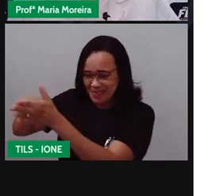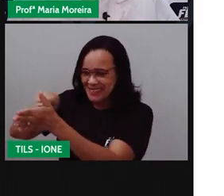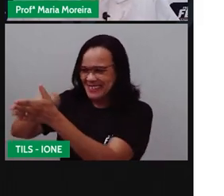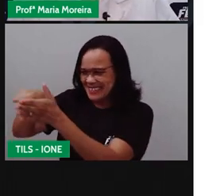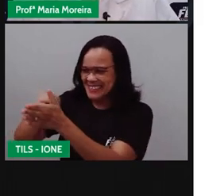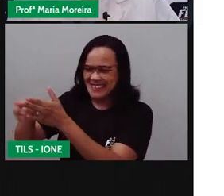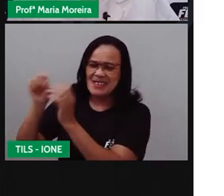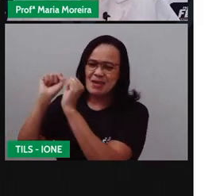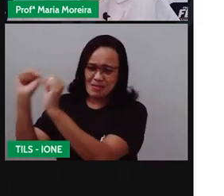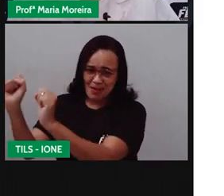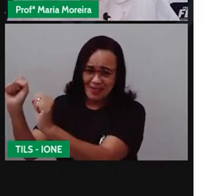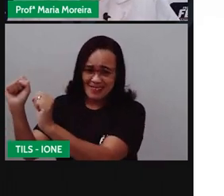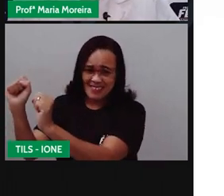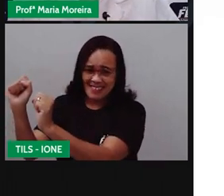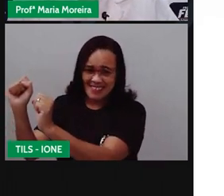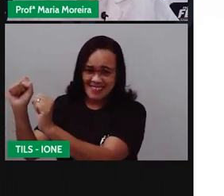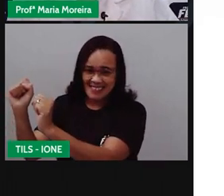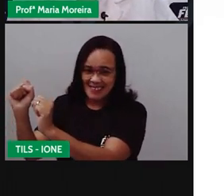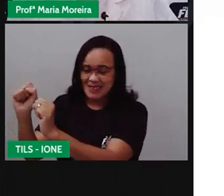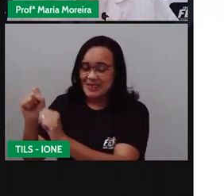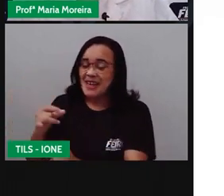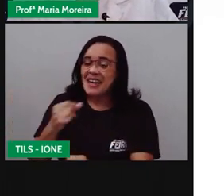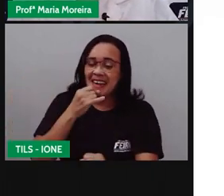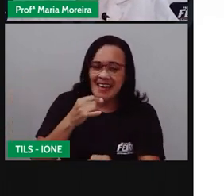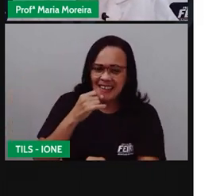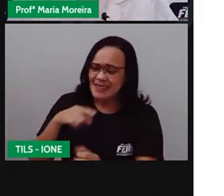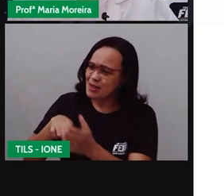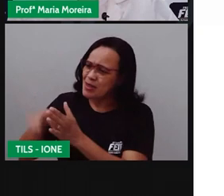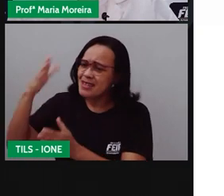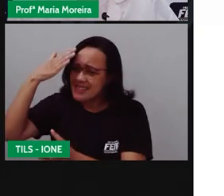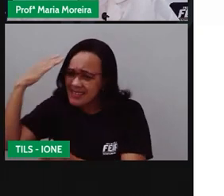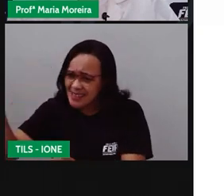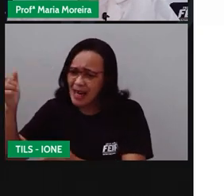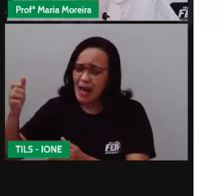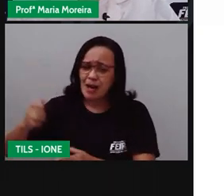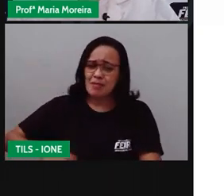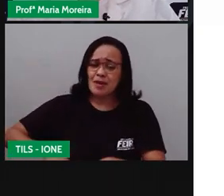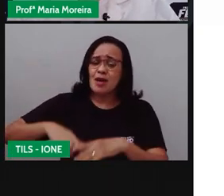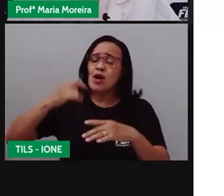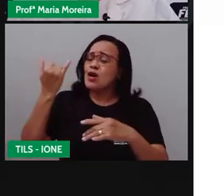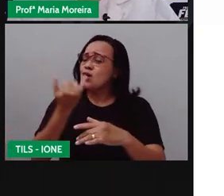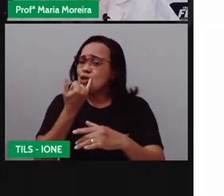Provânia, você sabe onde Oni nasceu?